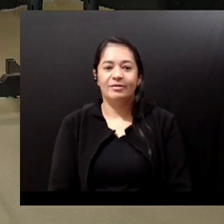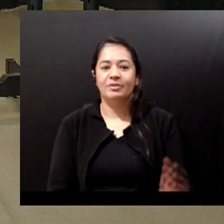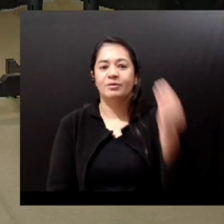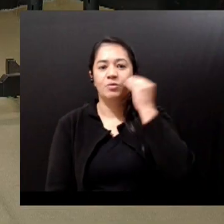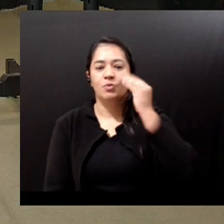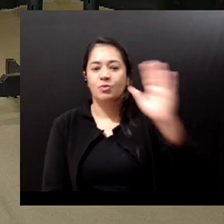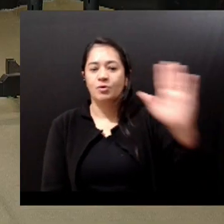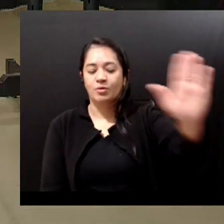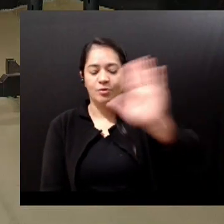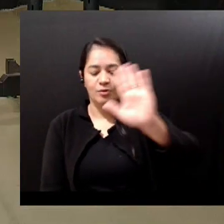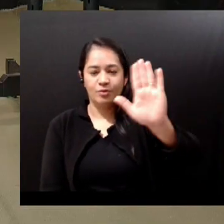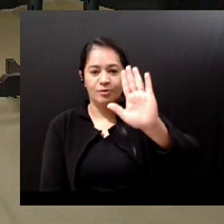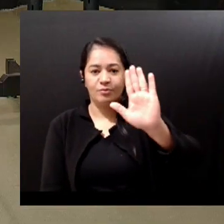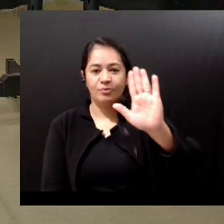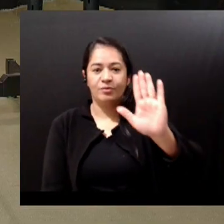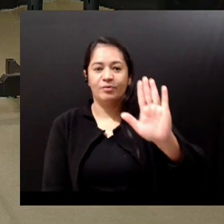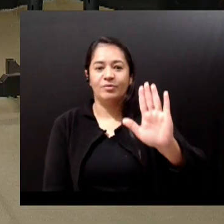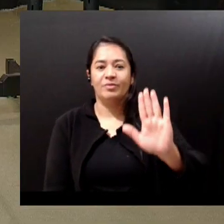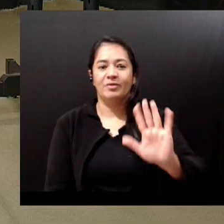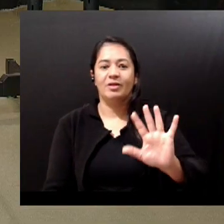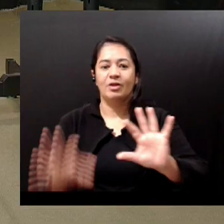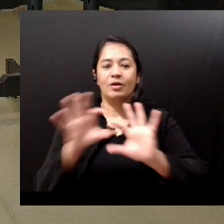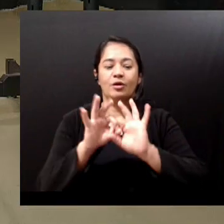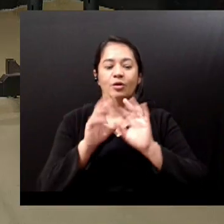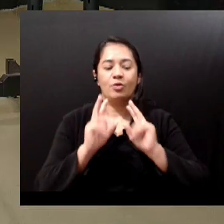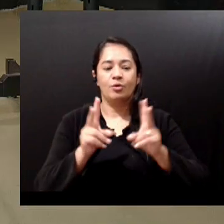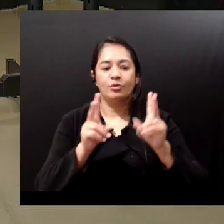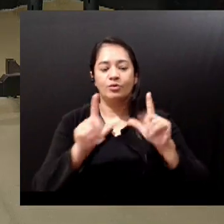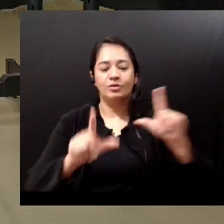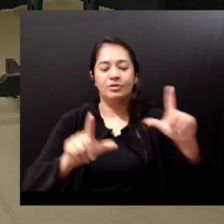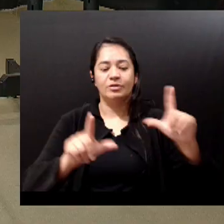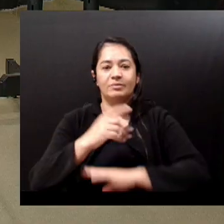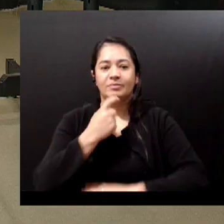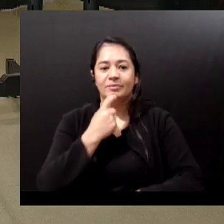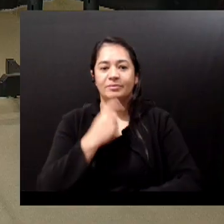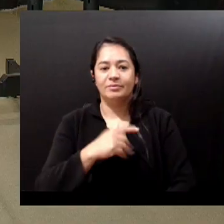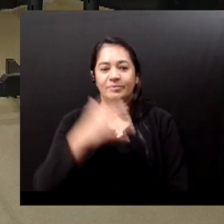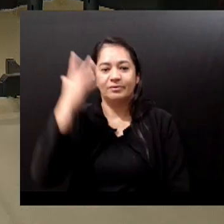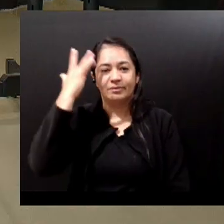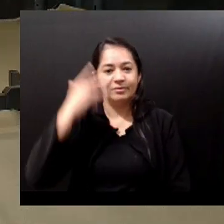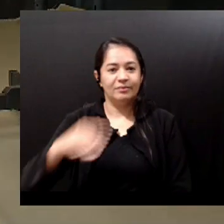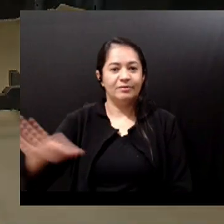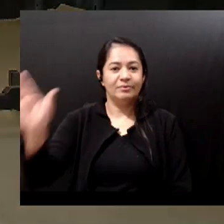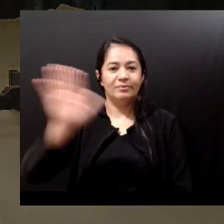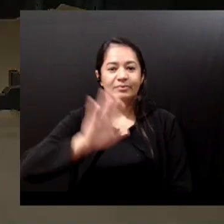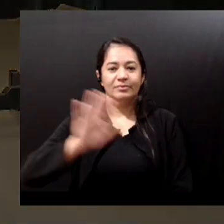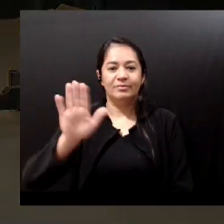fiquem sintonizados aqui na TV Câmara Campinas. Até amanhã, valeu pessoal, tchau, tchau!